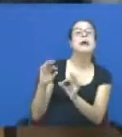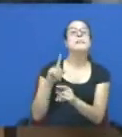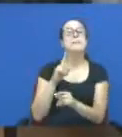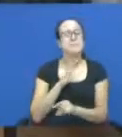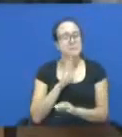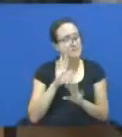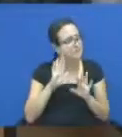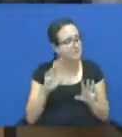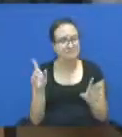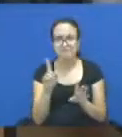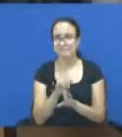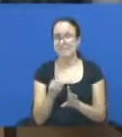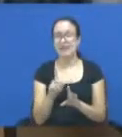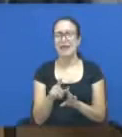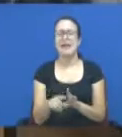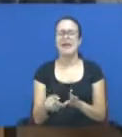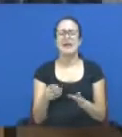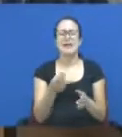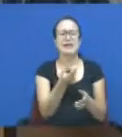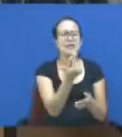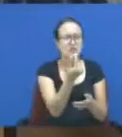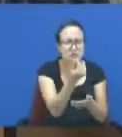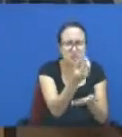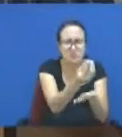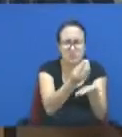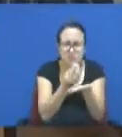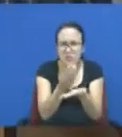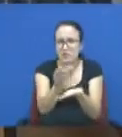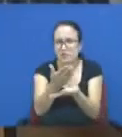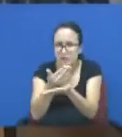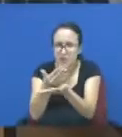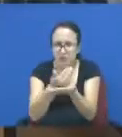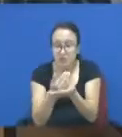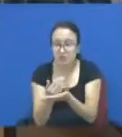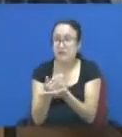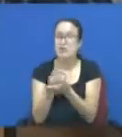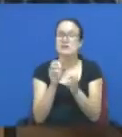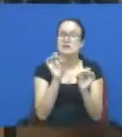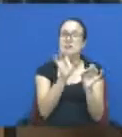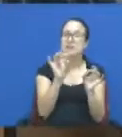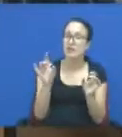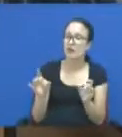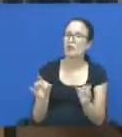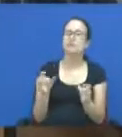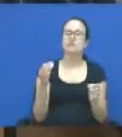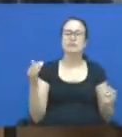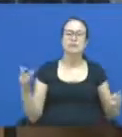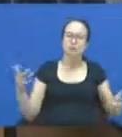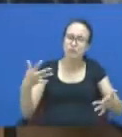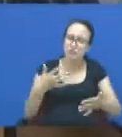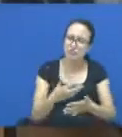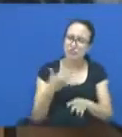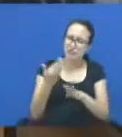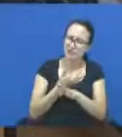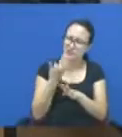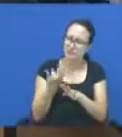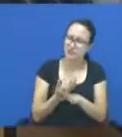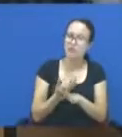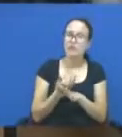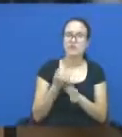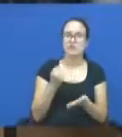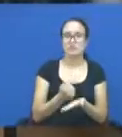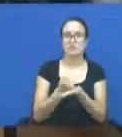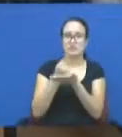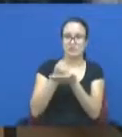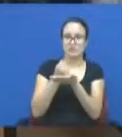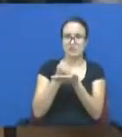com dízimos e oferta dos fiéis. E hoje, eu venho aqui a esta casa para cantar o hino da vitória com